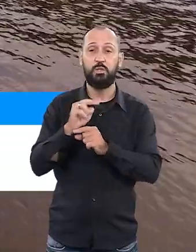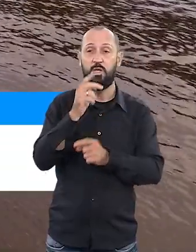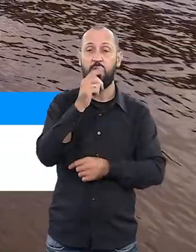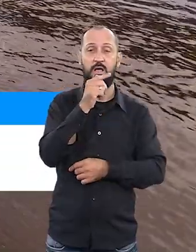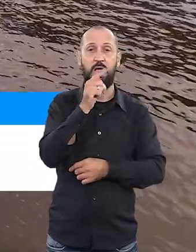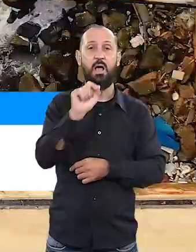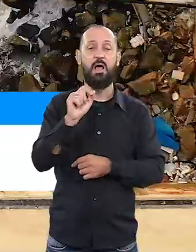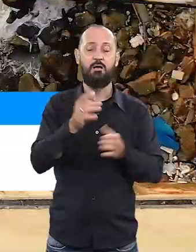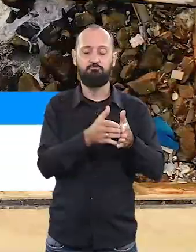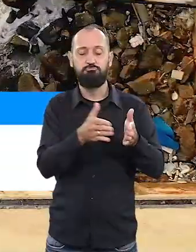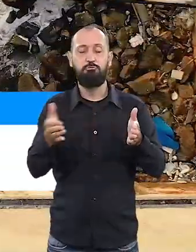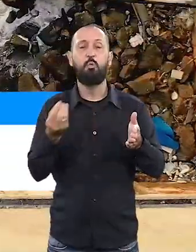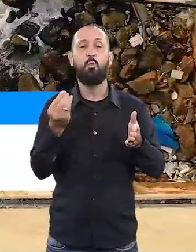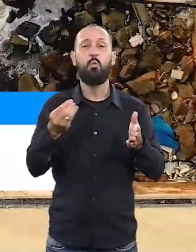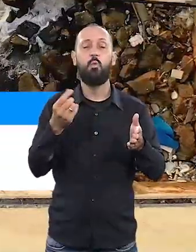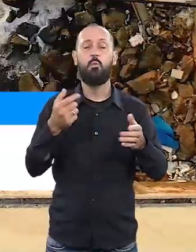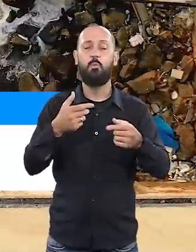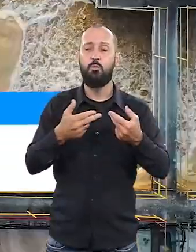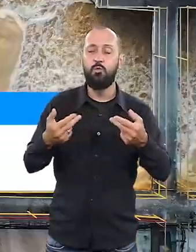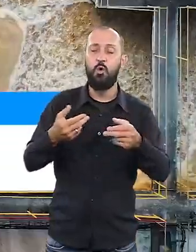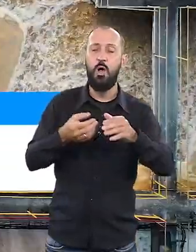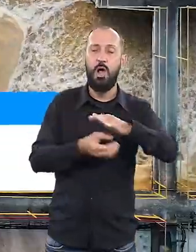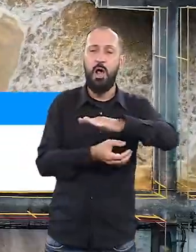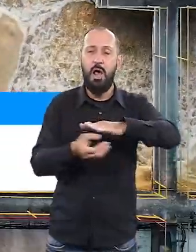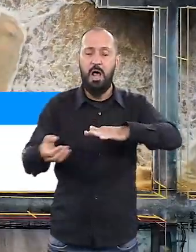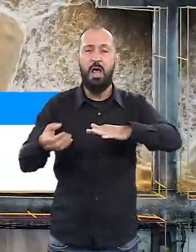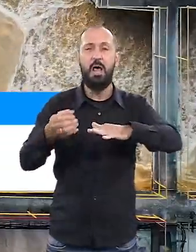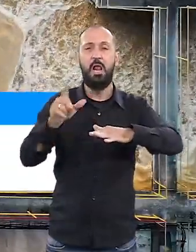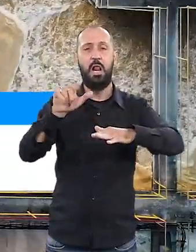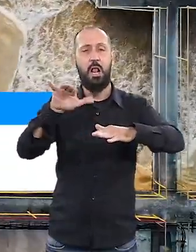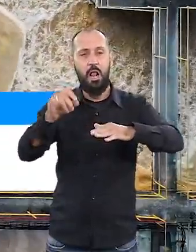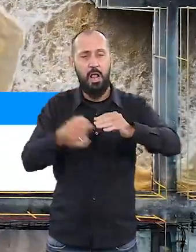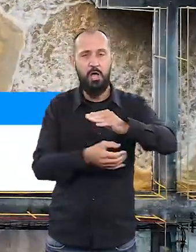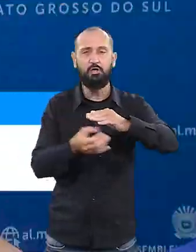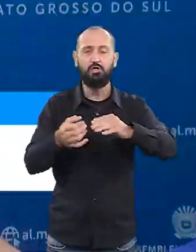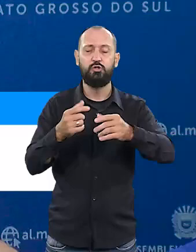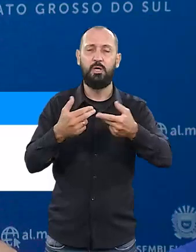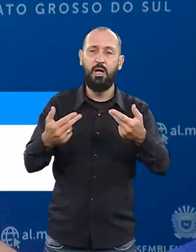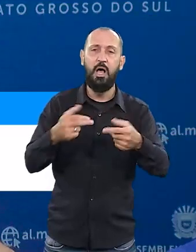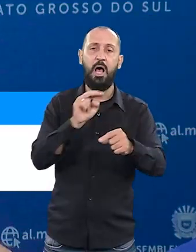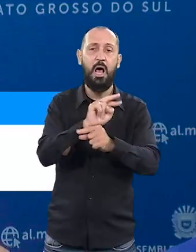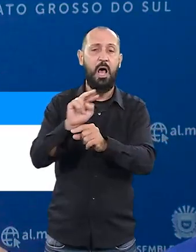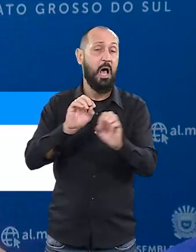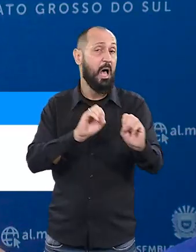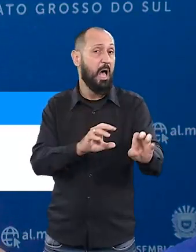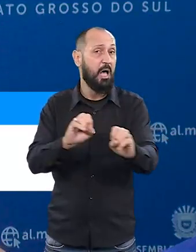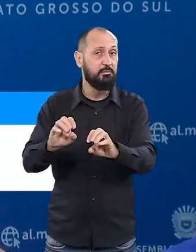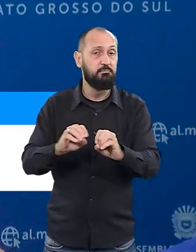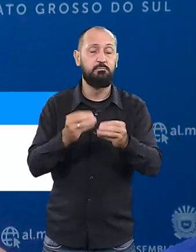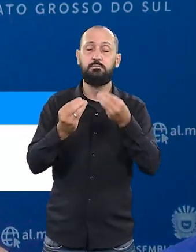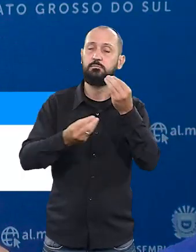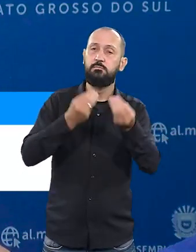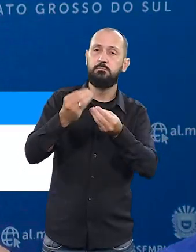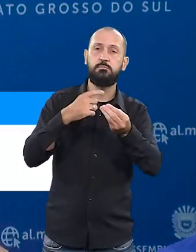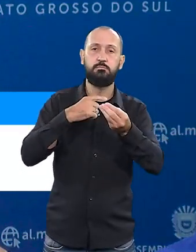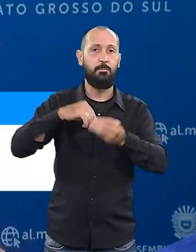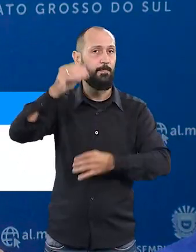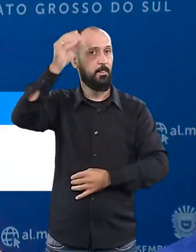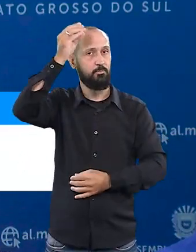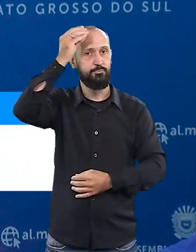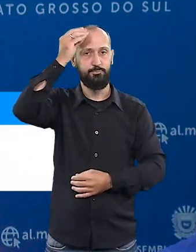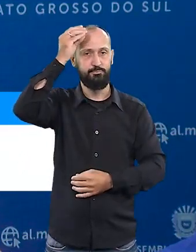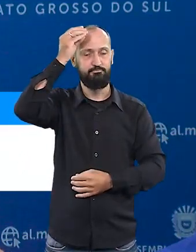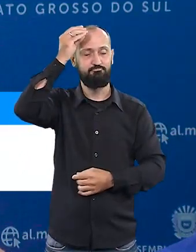da água em relação a descarte correto de dejetos a relação a tratamento de esgoto a educação das pessoas para que realmente tenham essa